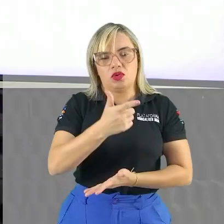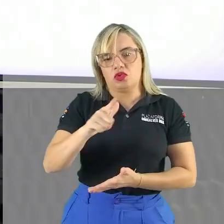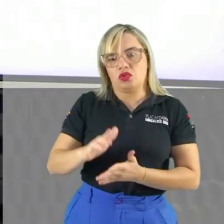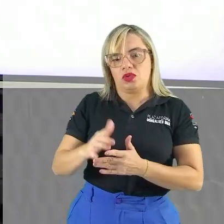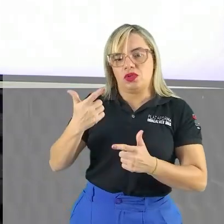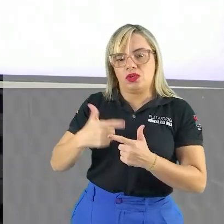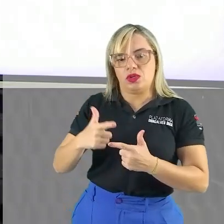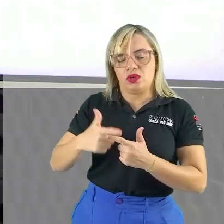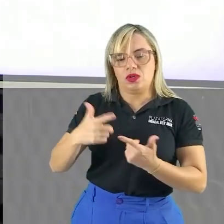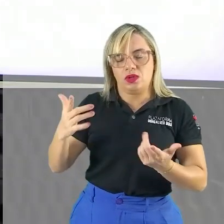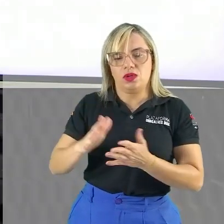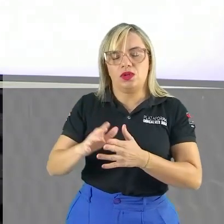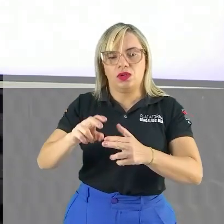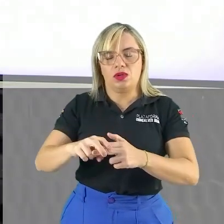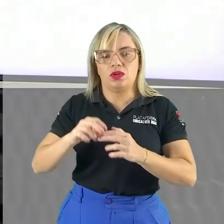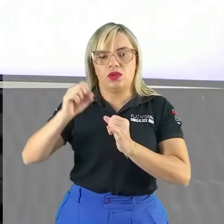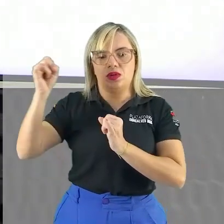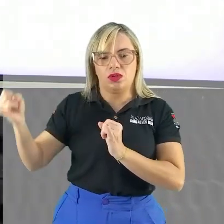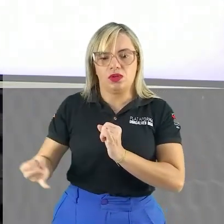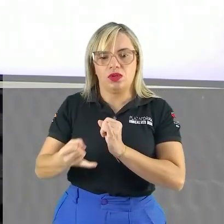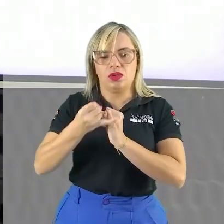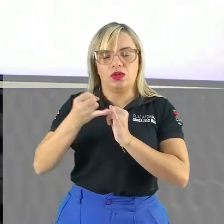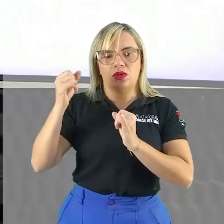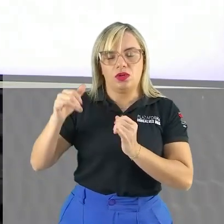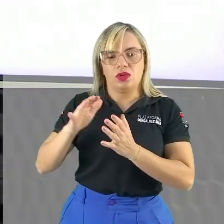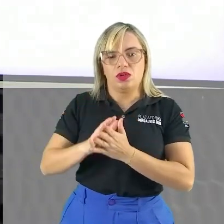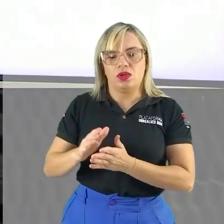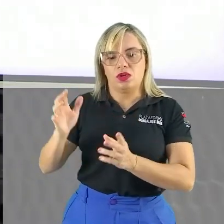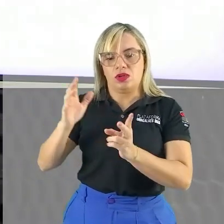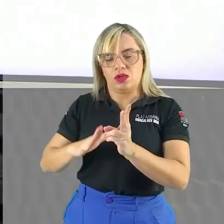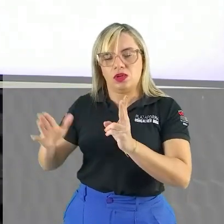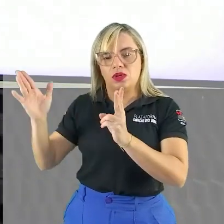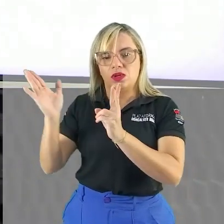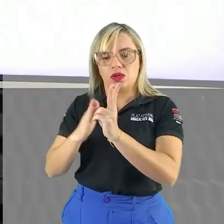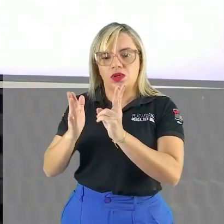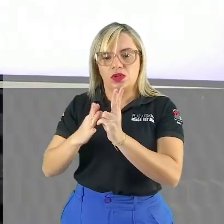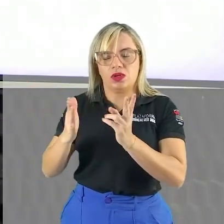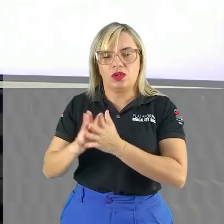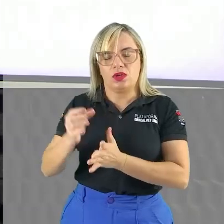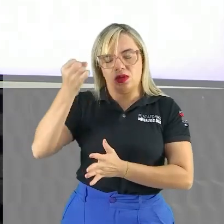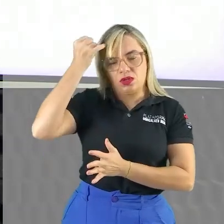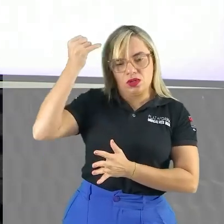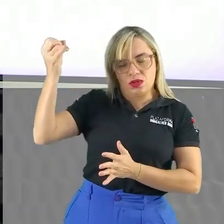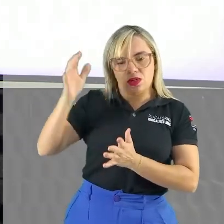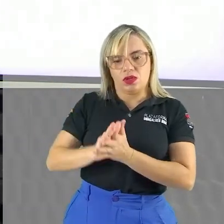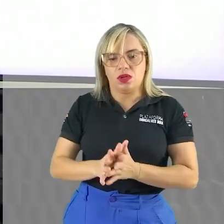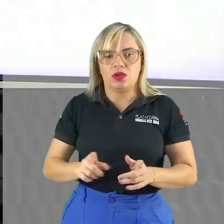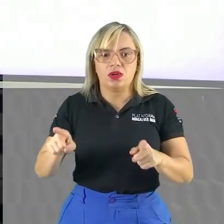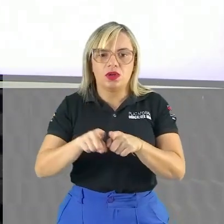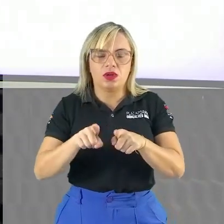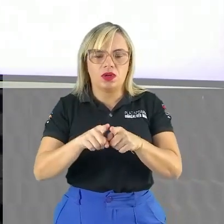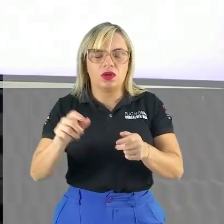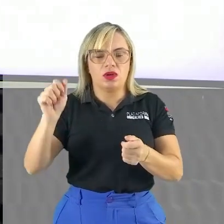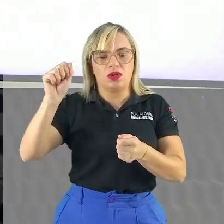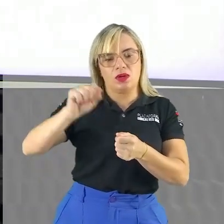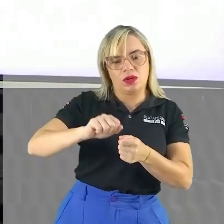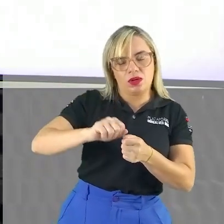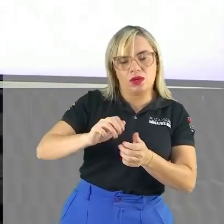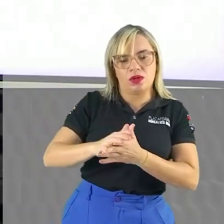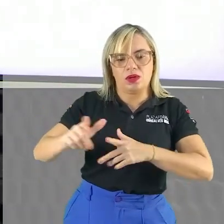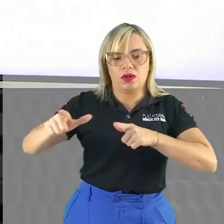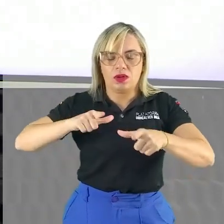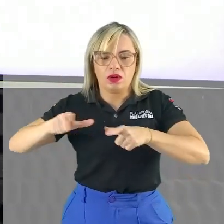interesse dos jesuítas eram os indígenas. E claro, gente, a ideia também de que eles pudessem fazer os